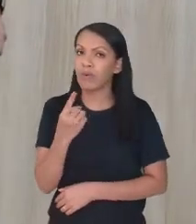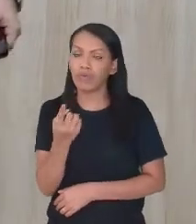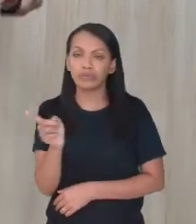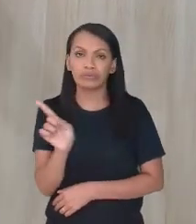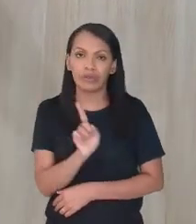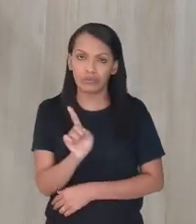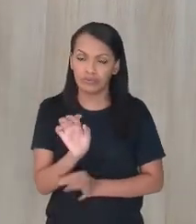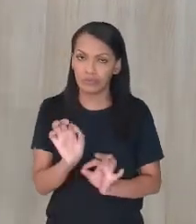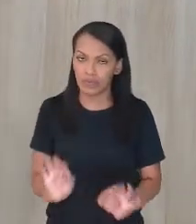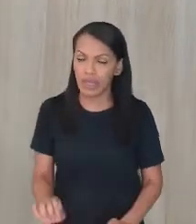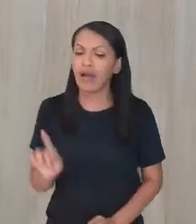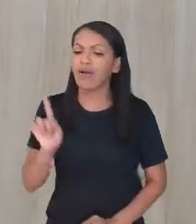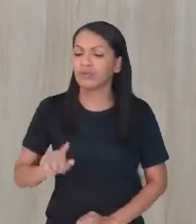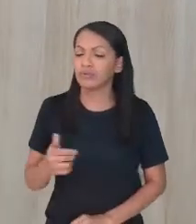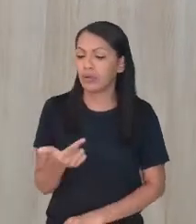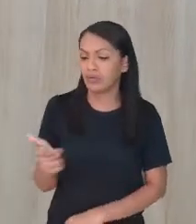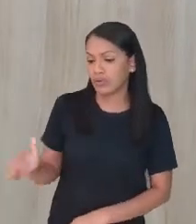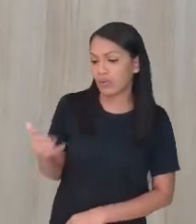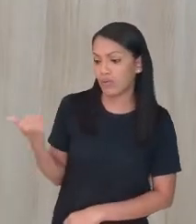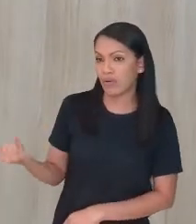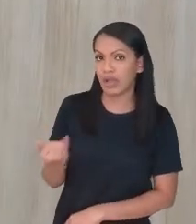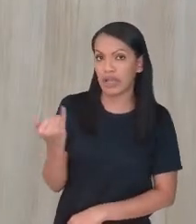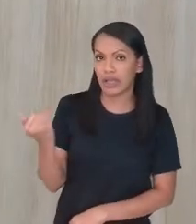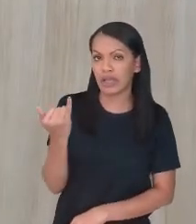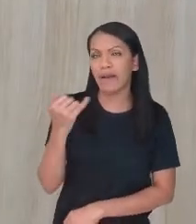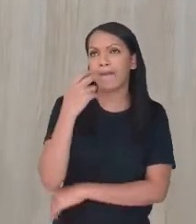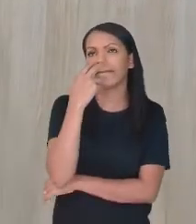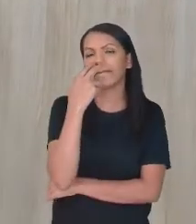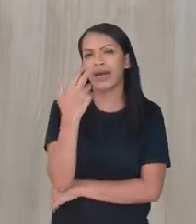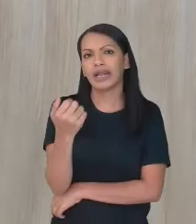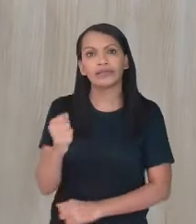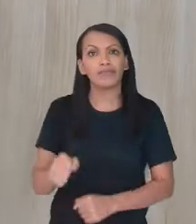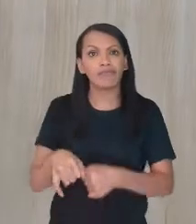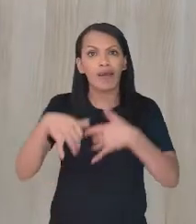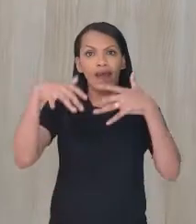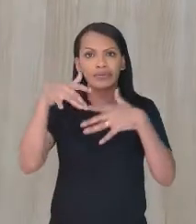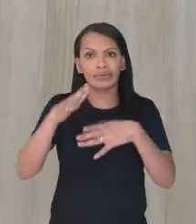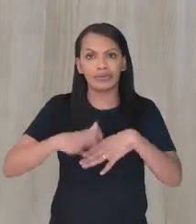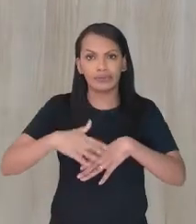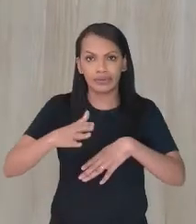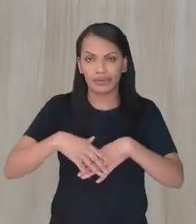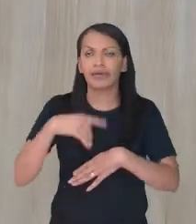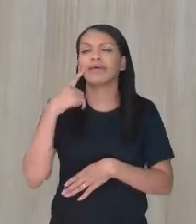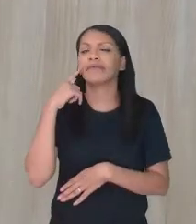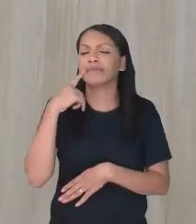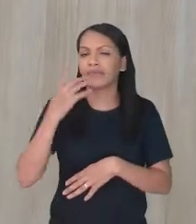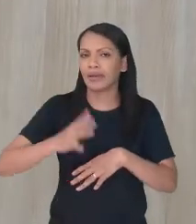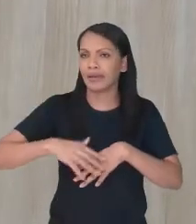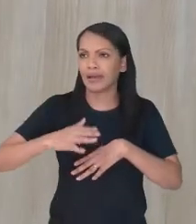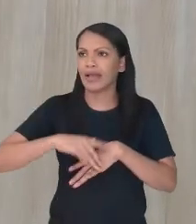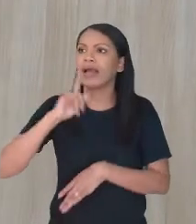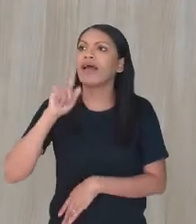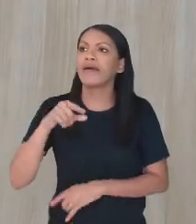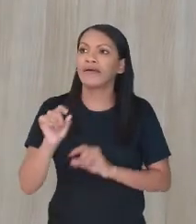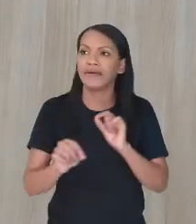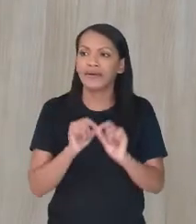bastante importante, que é a magia da matemática, que é a mãe das ciências, é